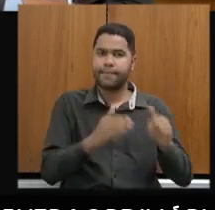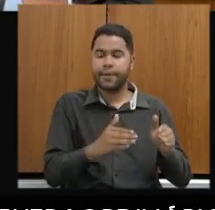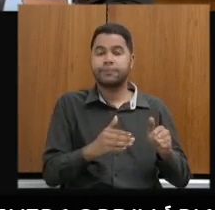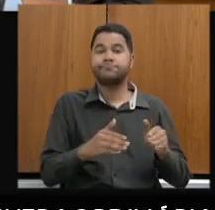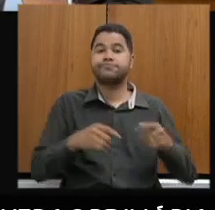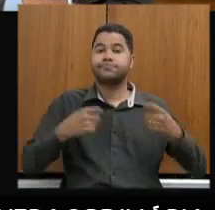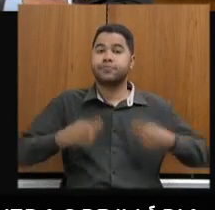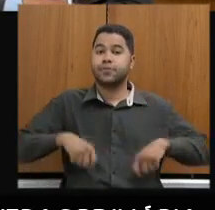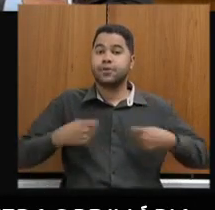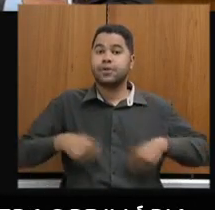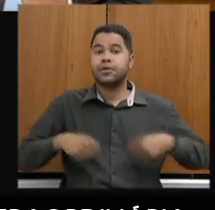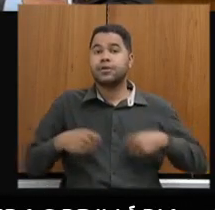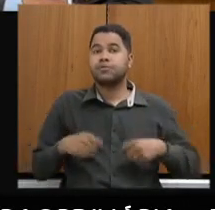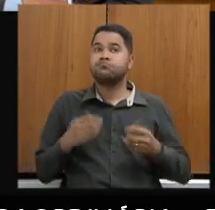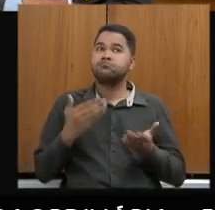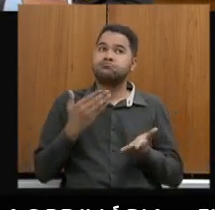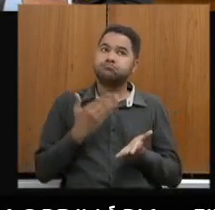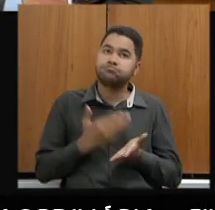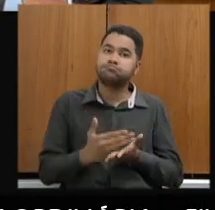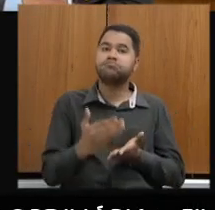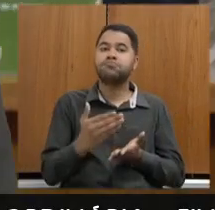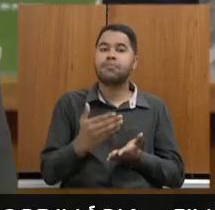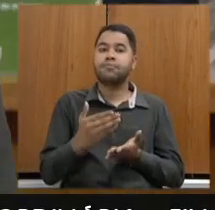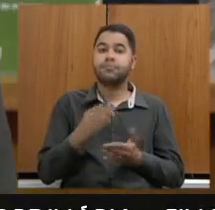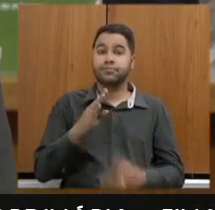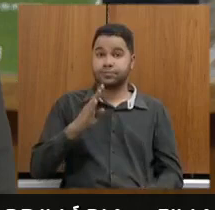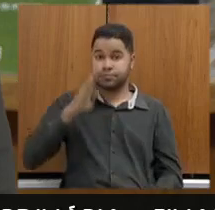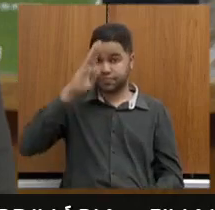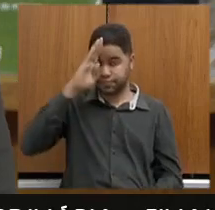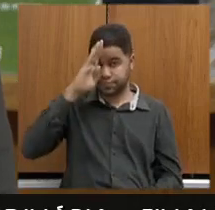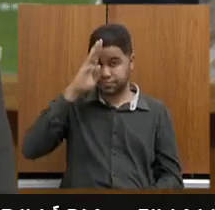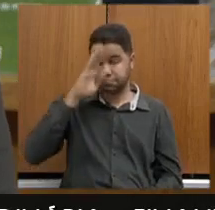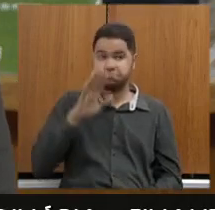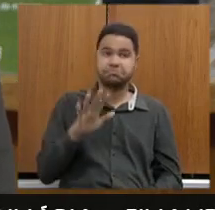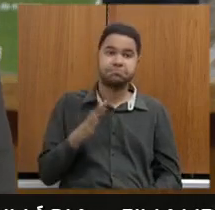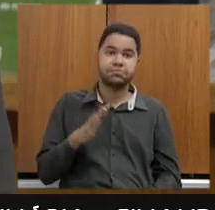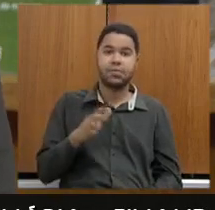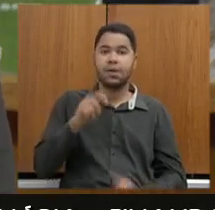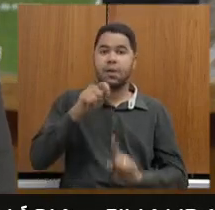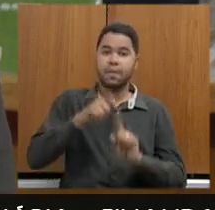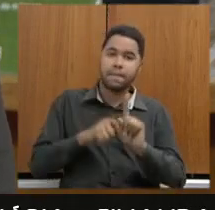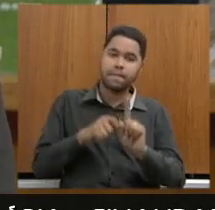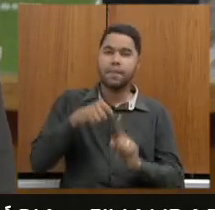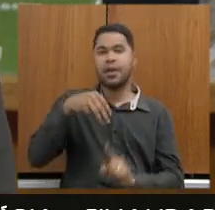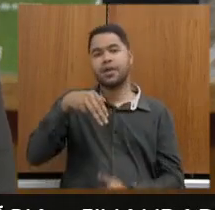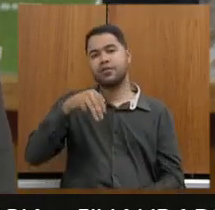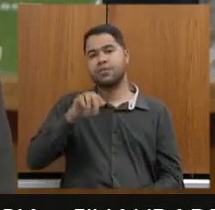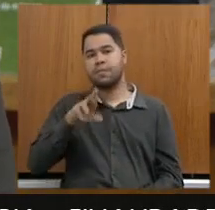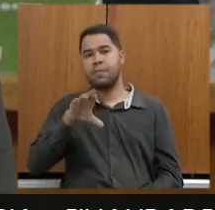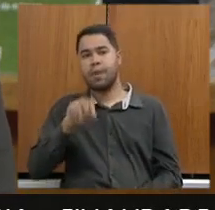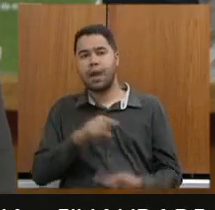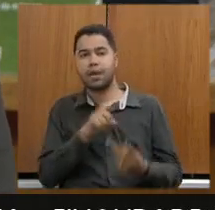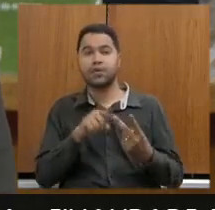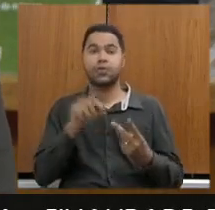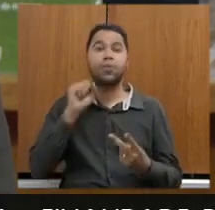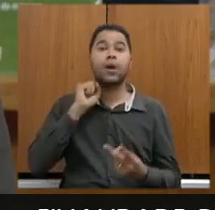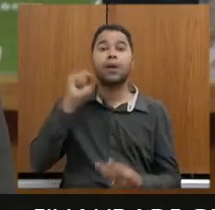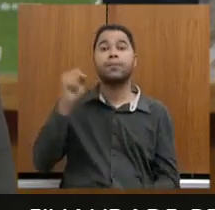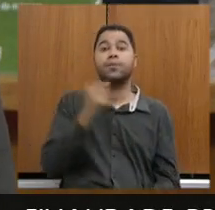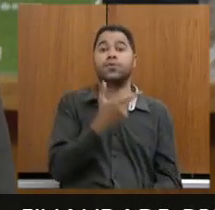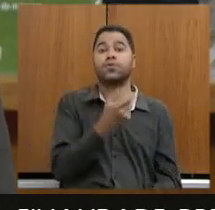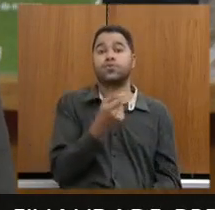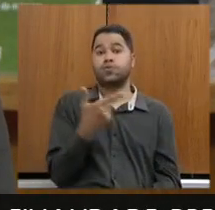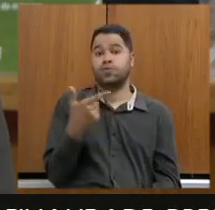devemos ter a entrada desses militares Por volta do mês de março abril de